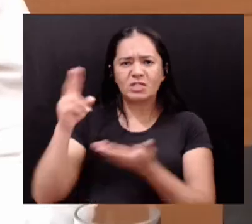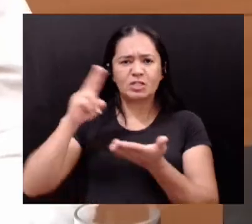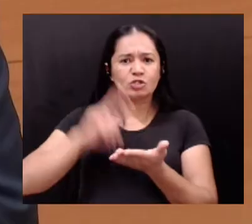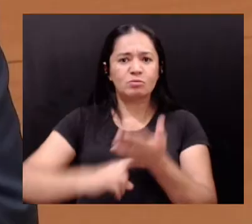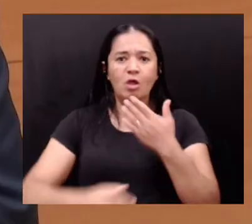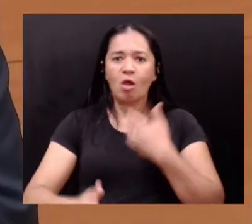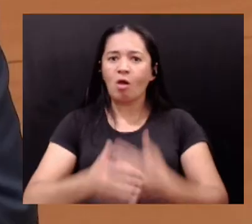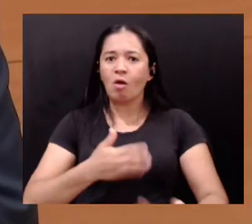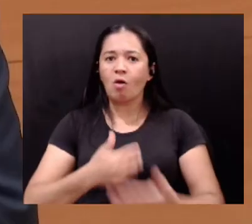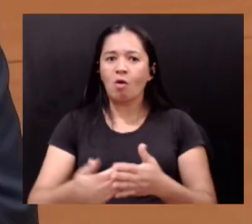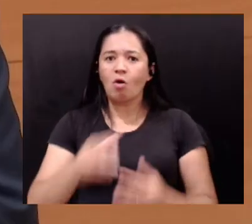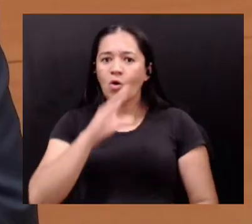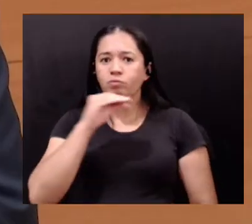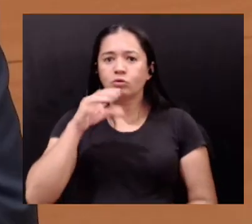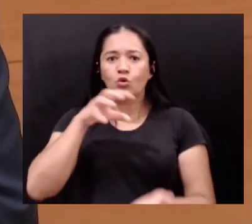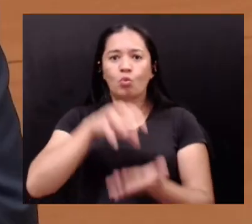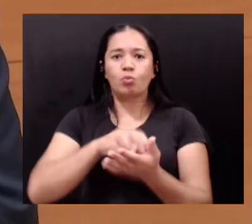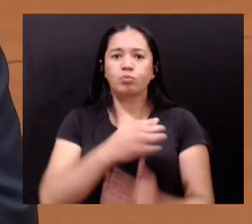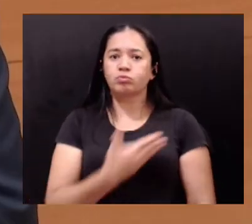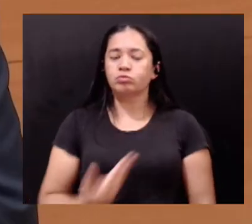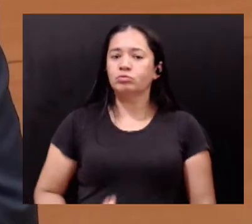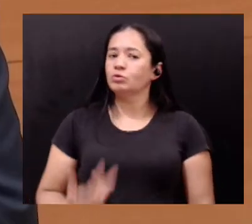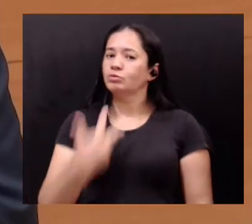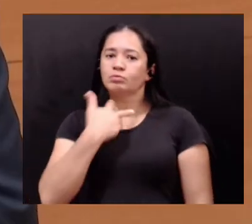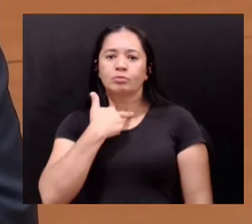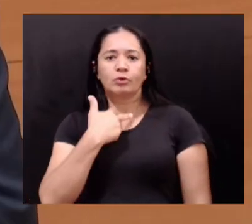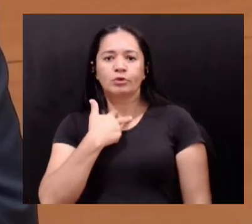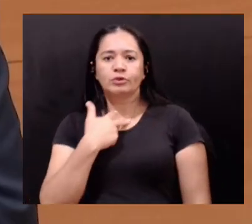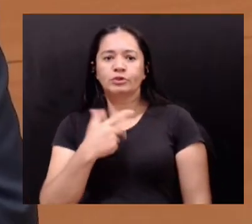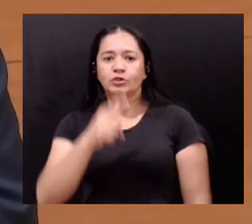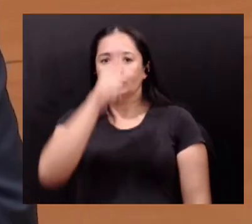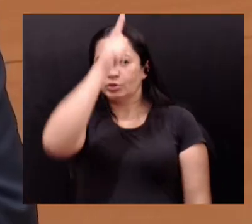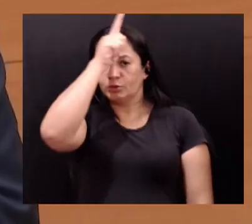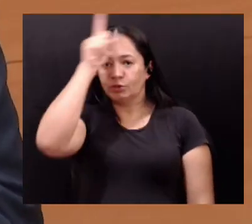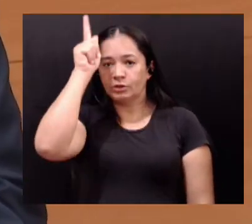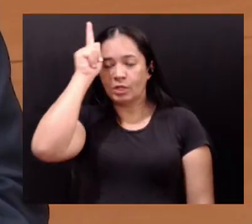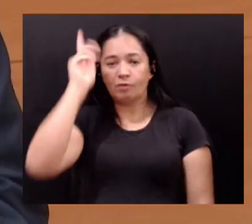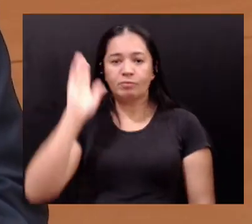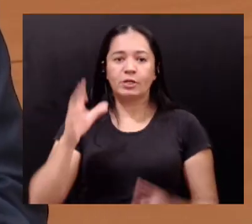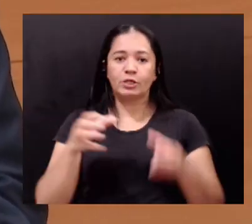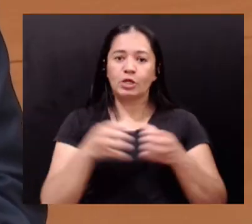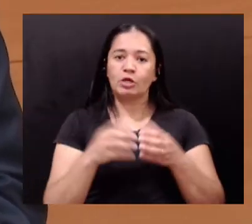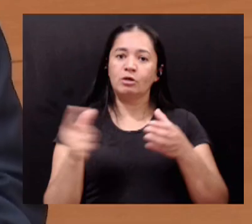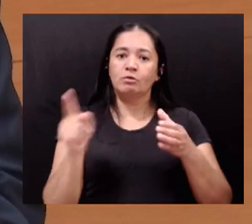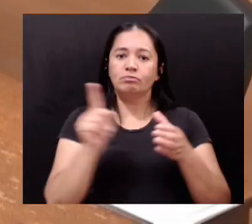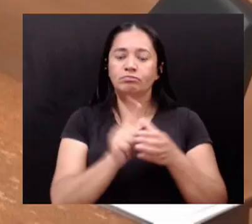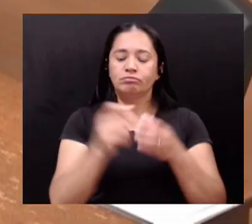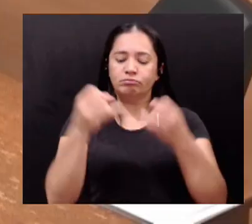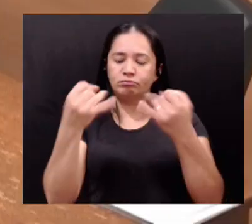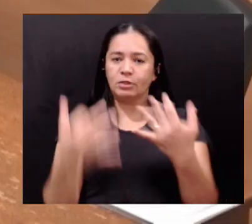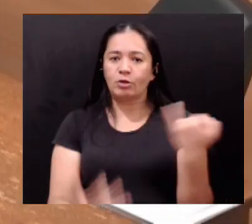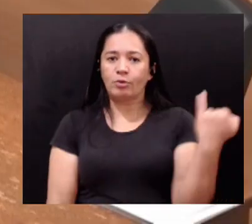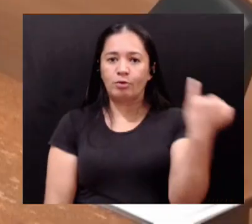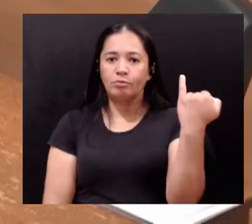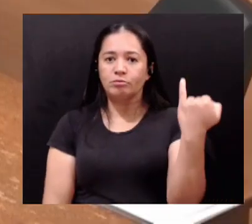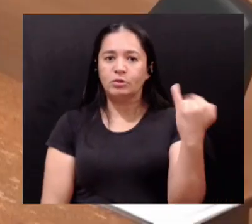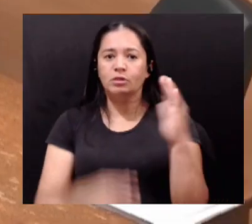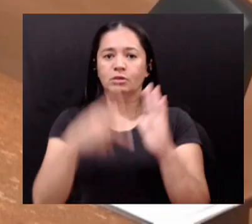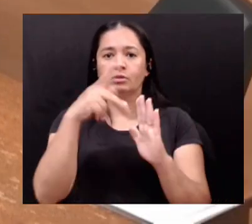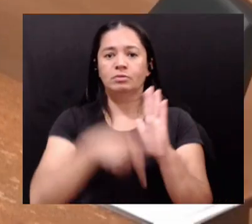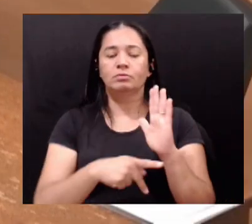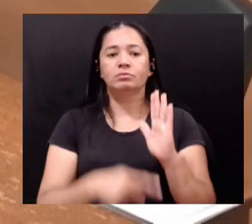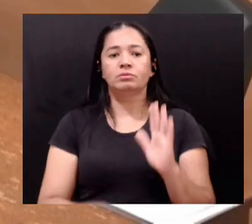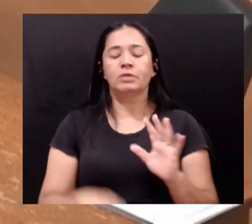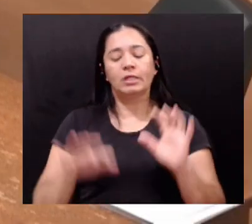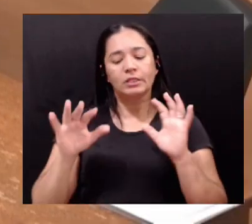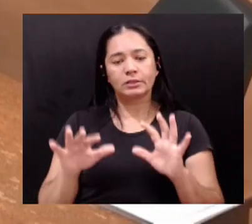órgão público. Gustavo Peta, que é membro da comissão, ressaltou a importância do projeto. Fica aqui a